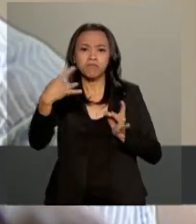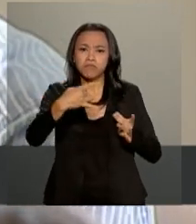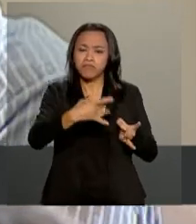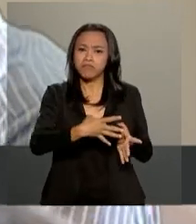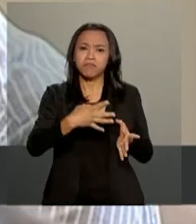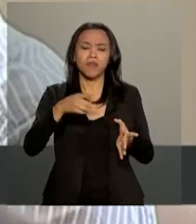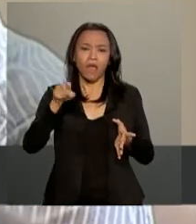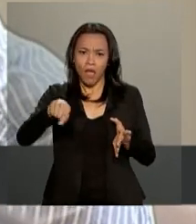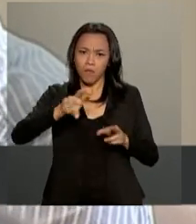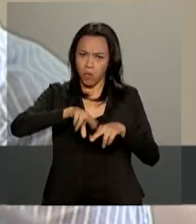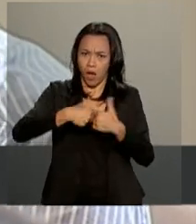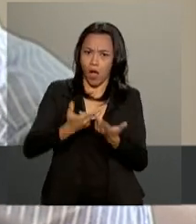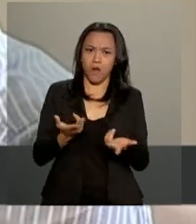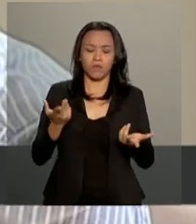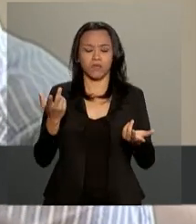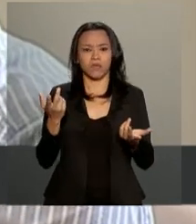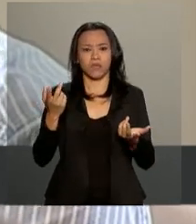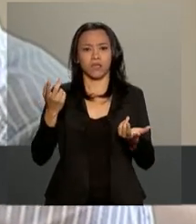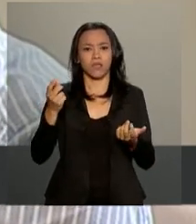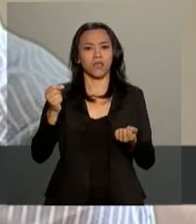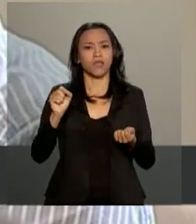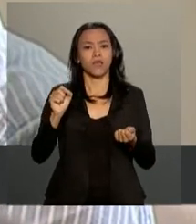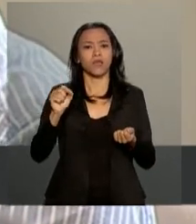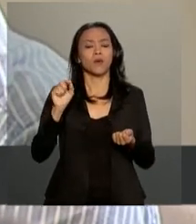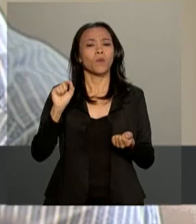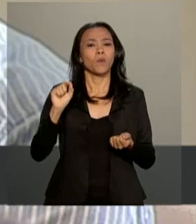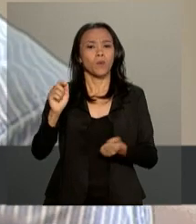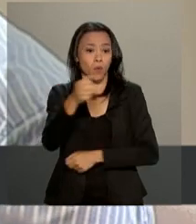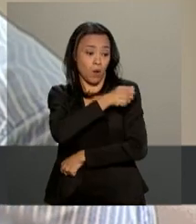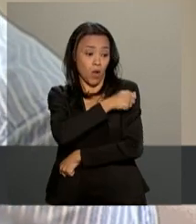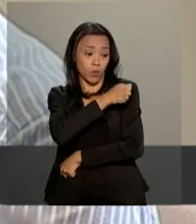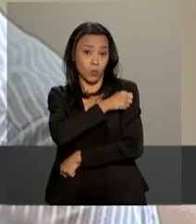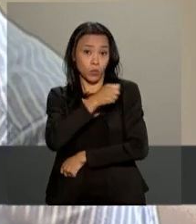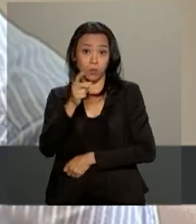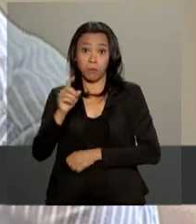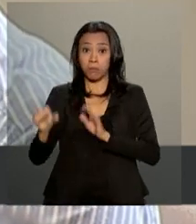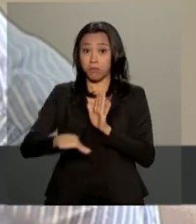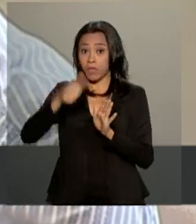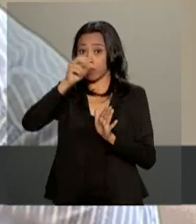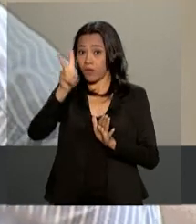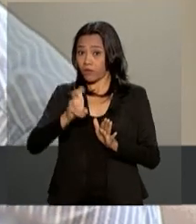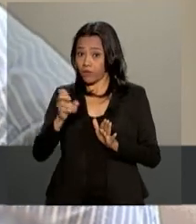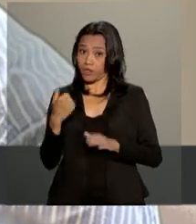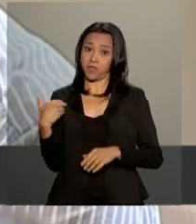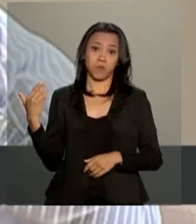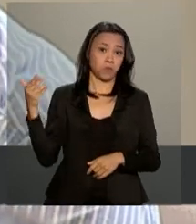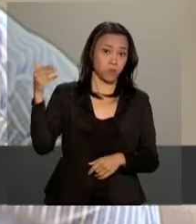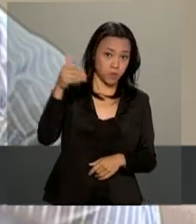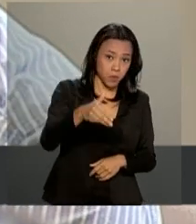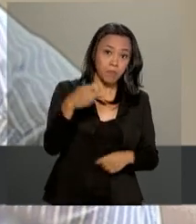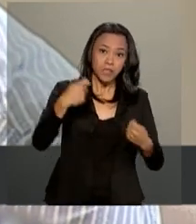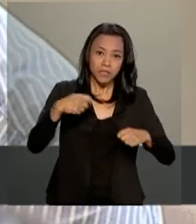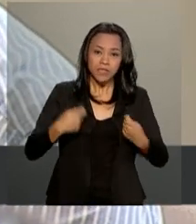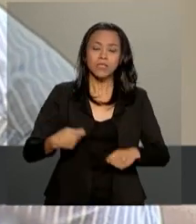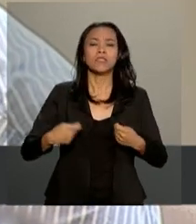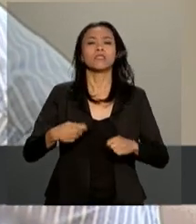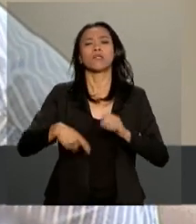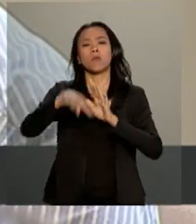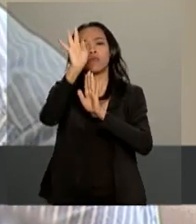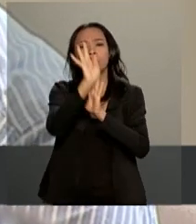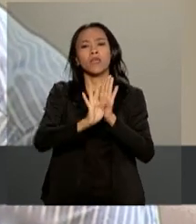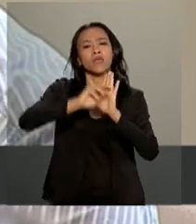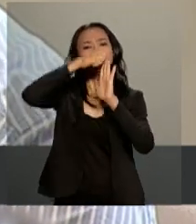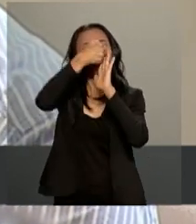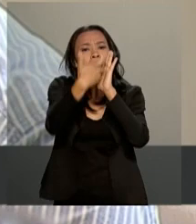essa mudança é nessa questão agora de que o aluno que não comparecer à primeira vez neste ano que vem terá que justificar para poder